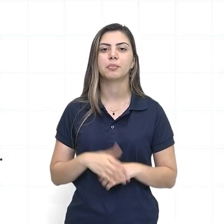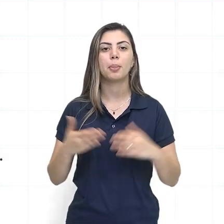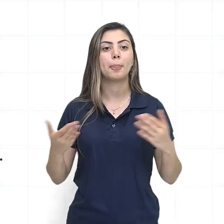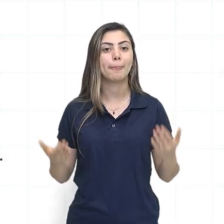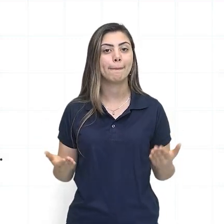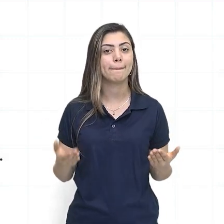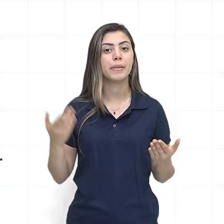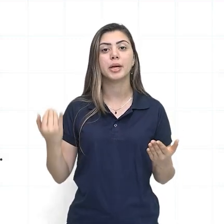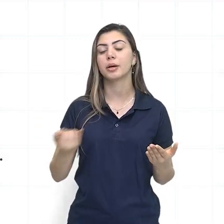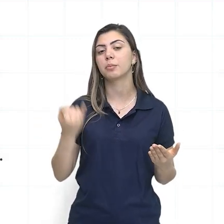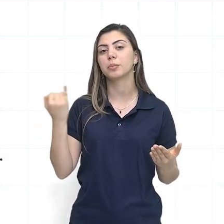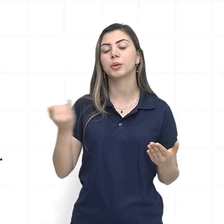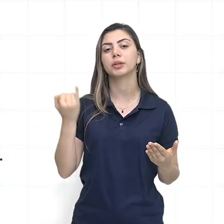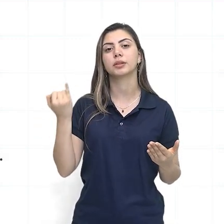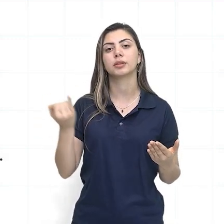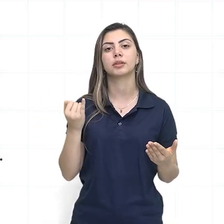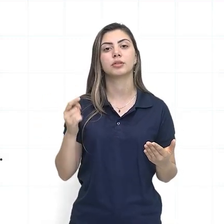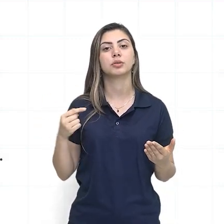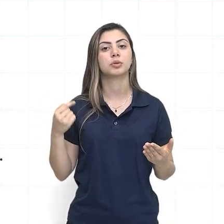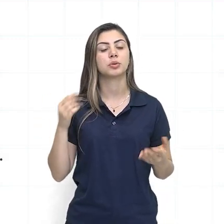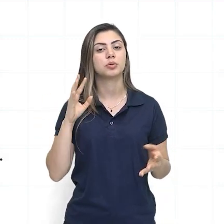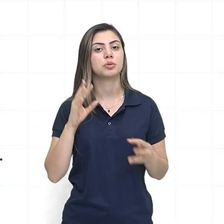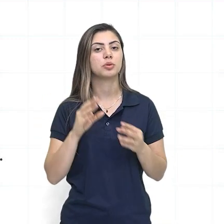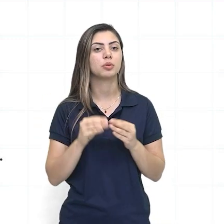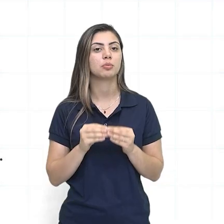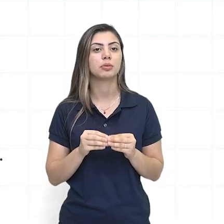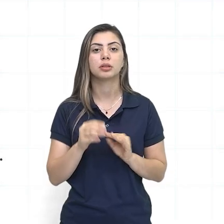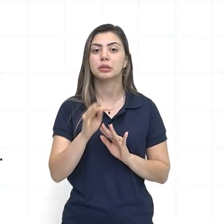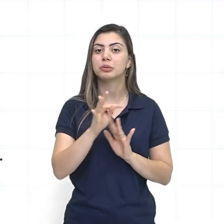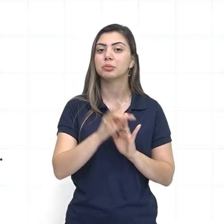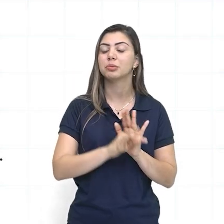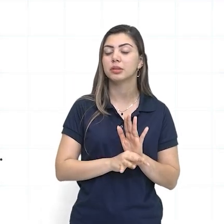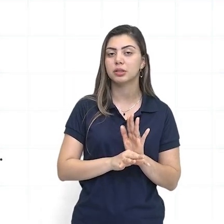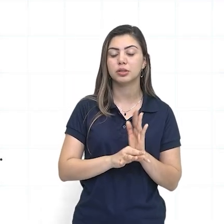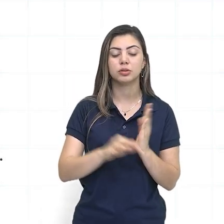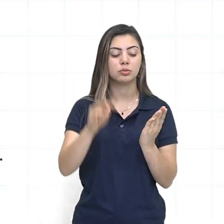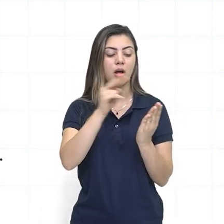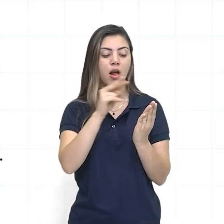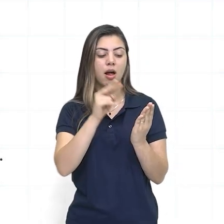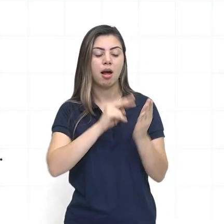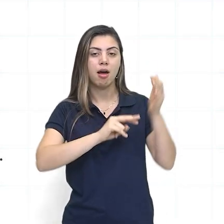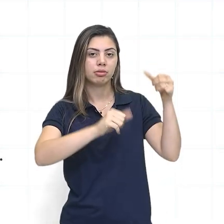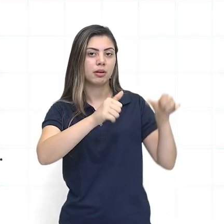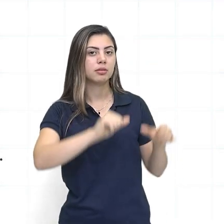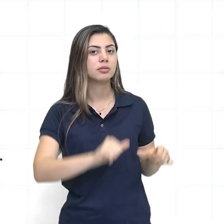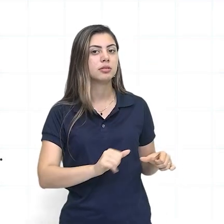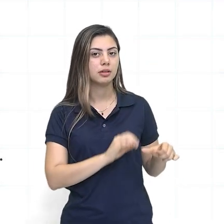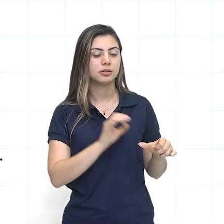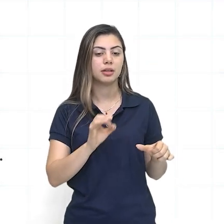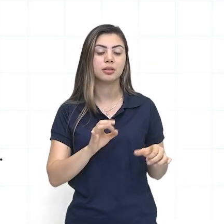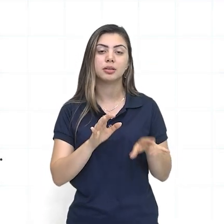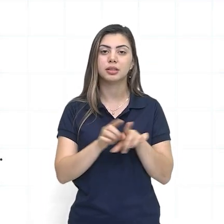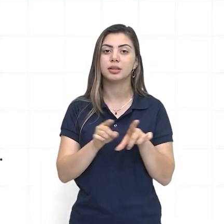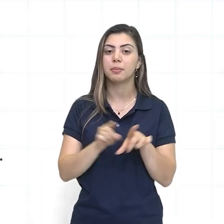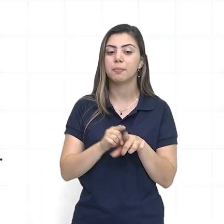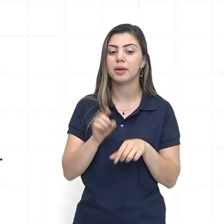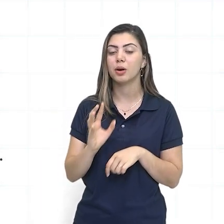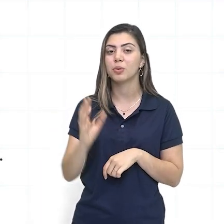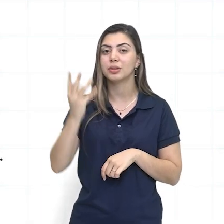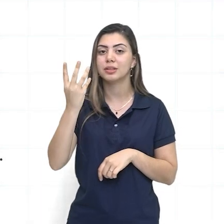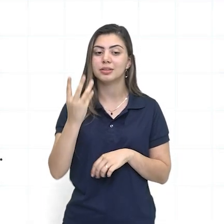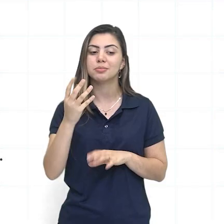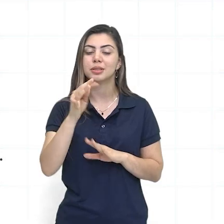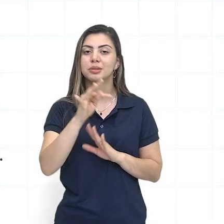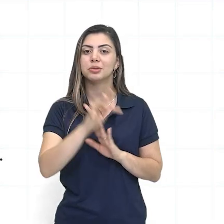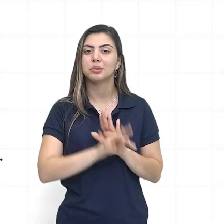é importante a gente entender o texto como um todo e também a situação em que aquele texto